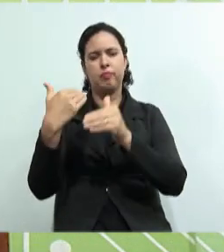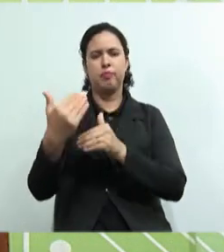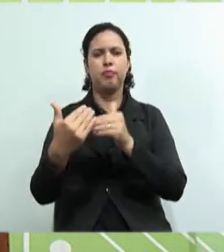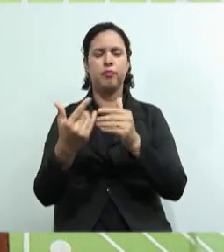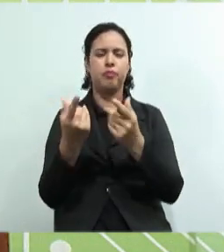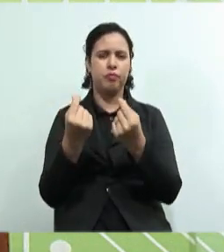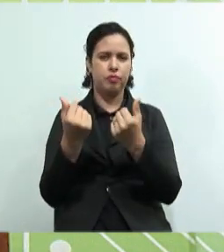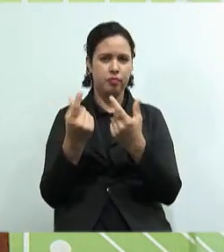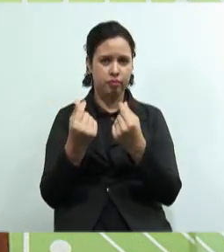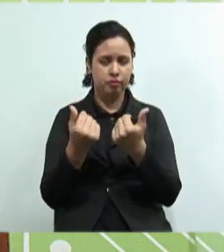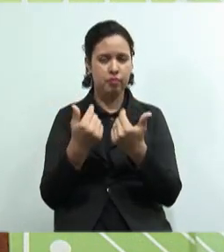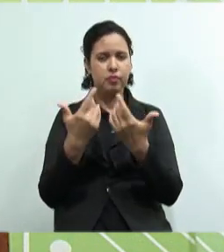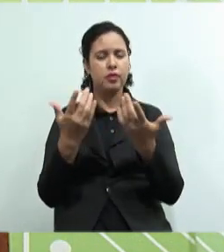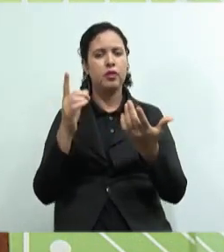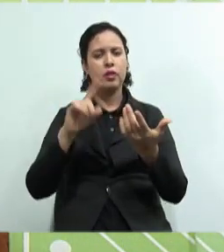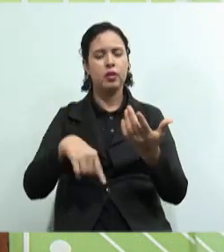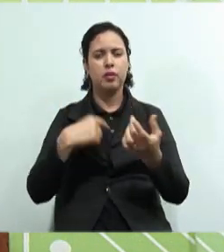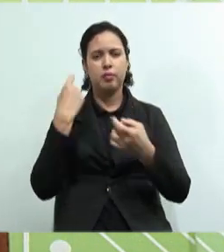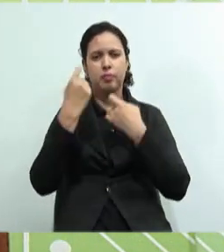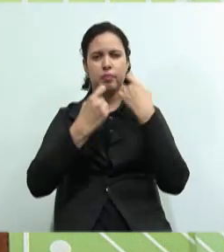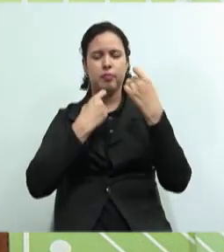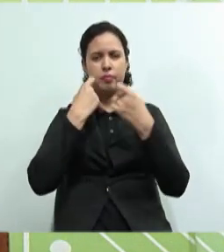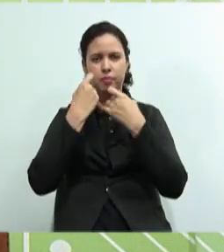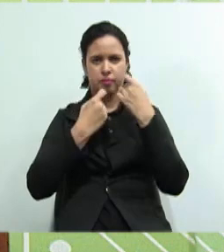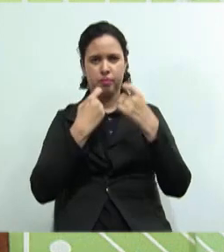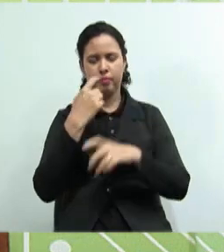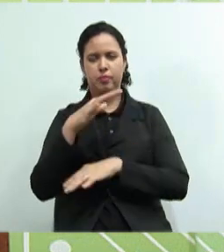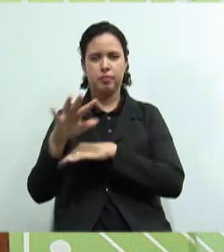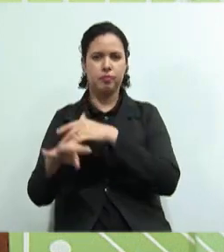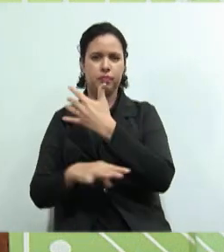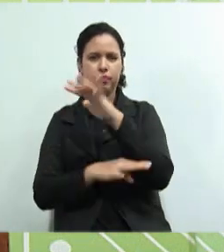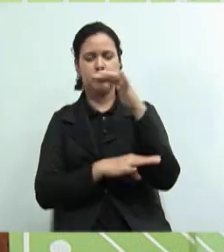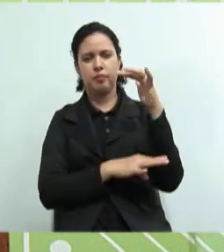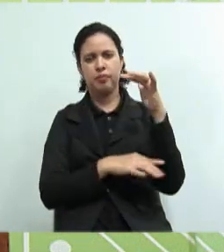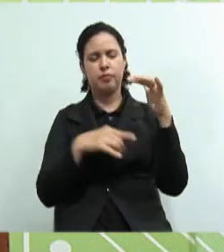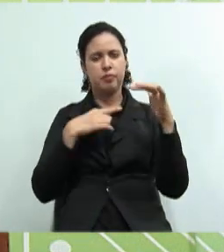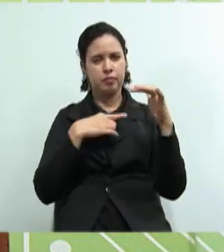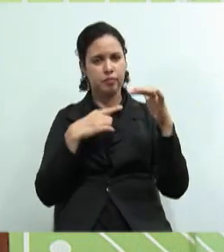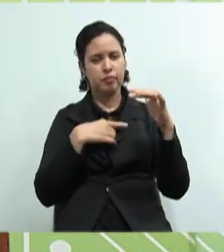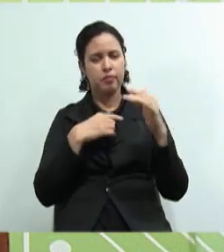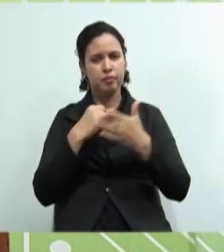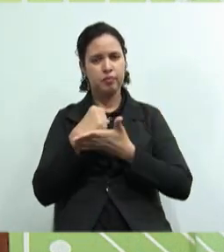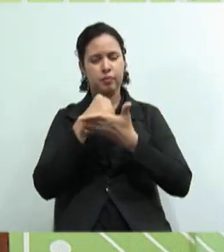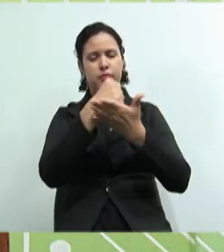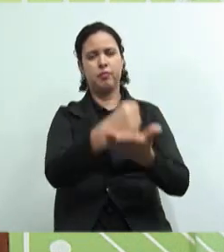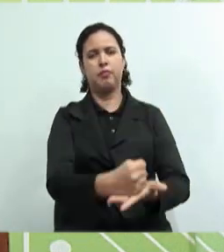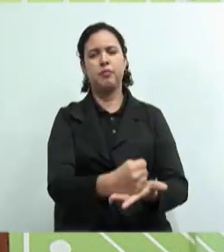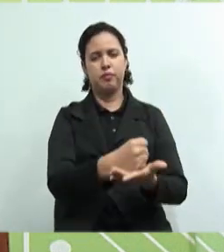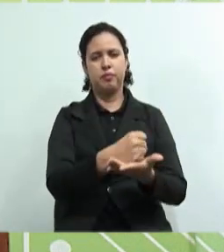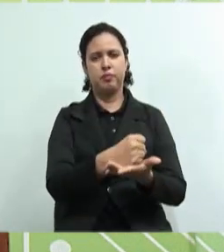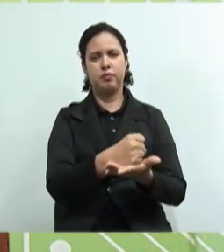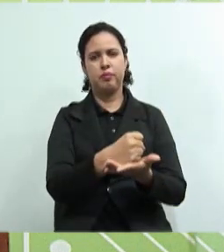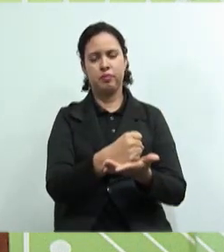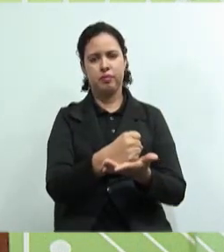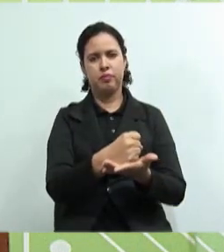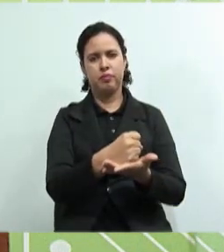muito preocupada com essa questão ambiental. Então, por isso, a gente vai ter incentivos fiscais. Quando eu falo de incentivos fiscais, eu estou falando de tributos, que